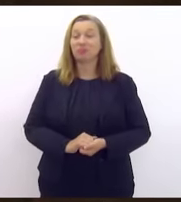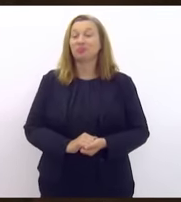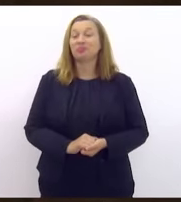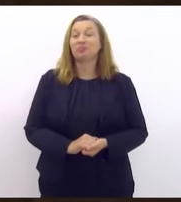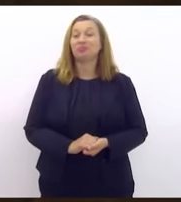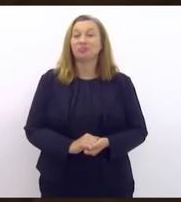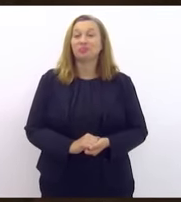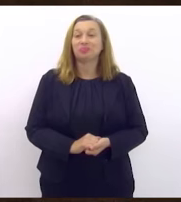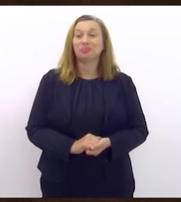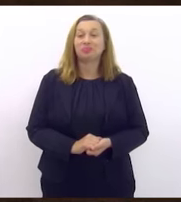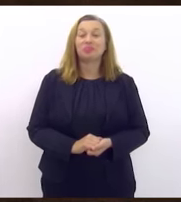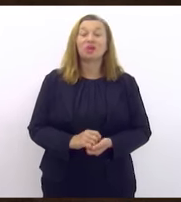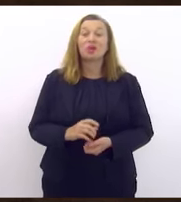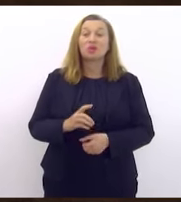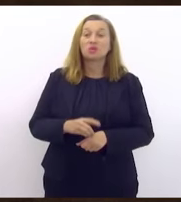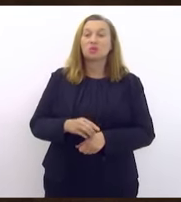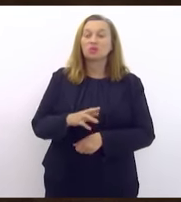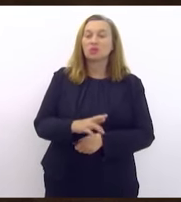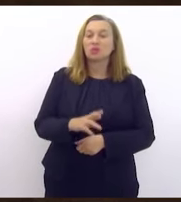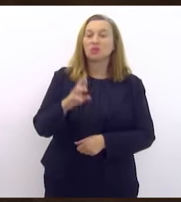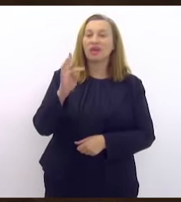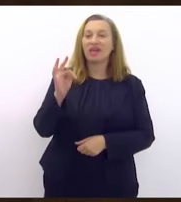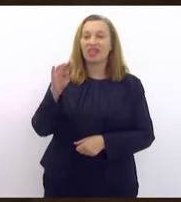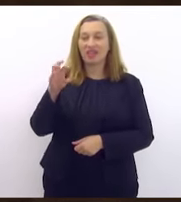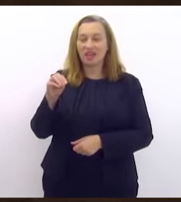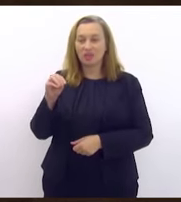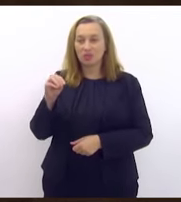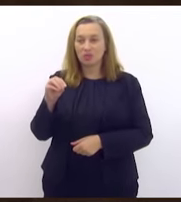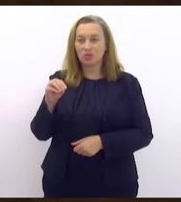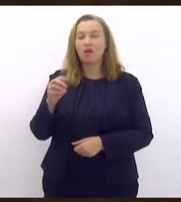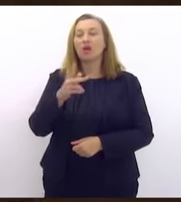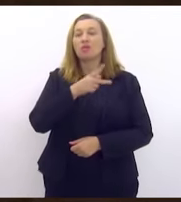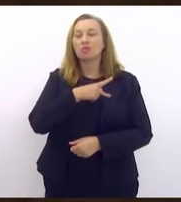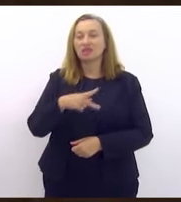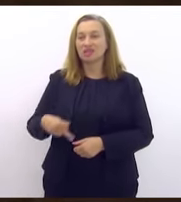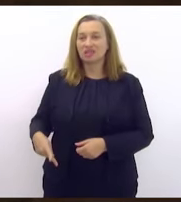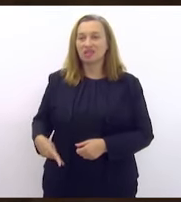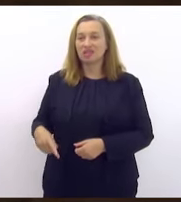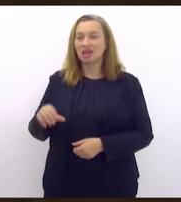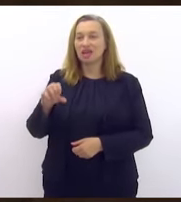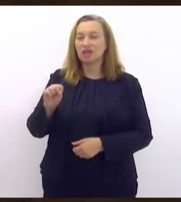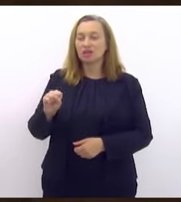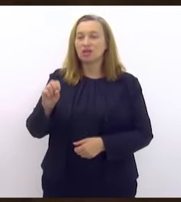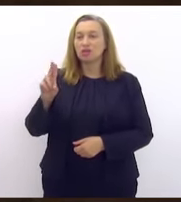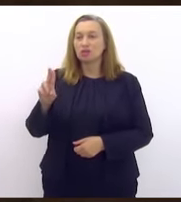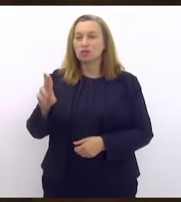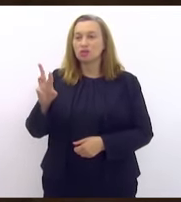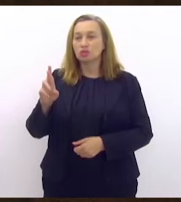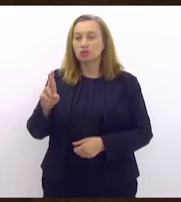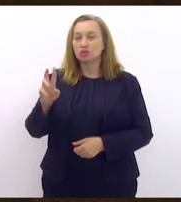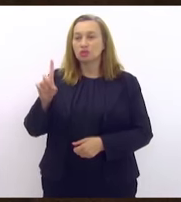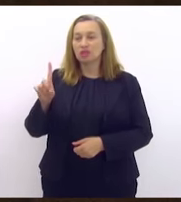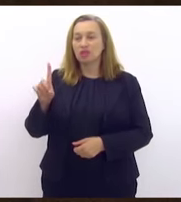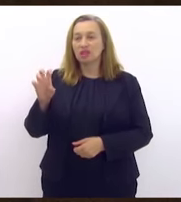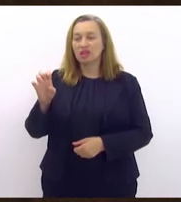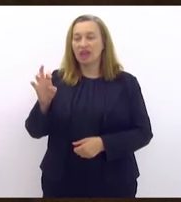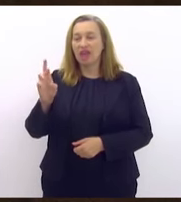o doutor Renato de Paula é o presidente da SUDERGE. E ele visitou recentemente o